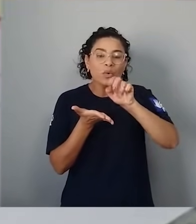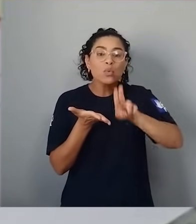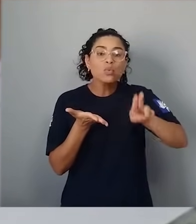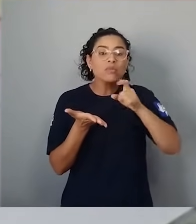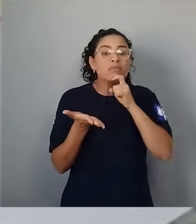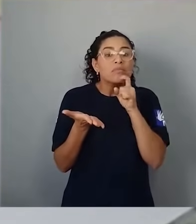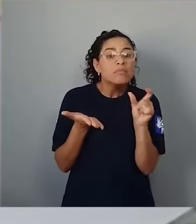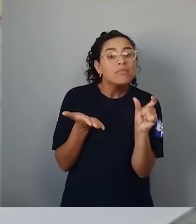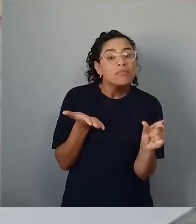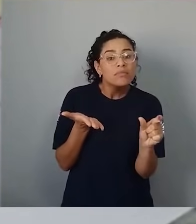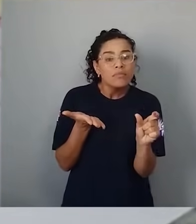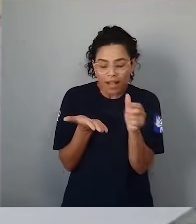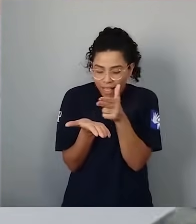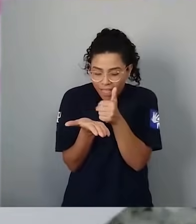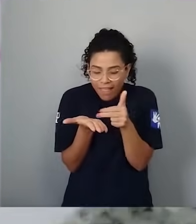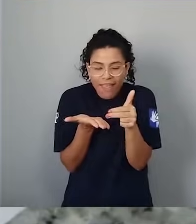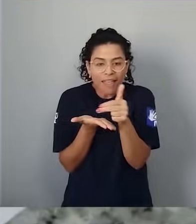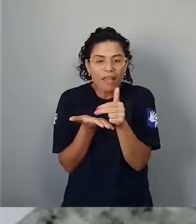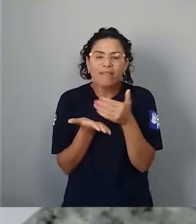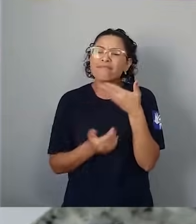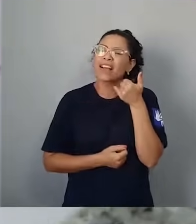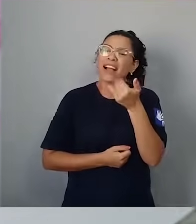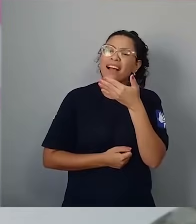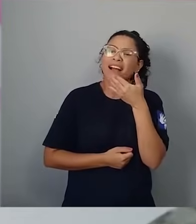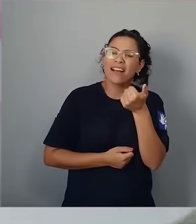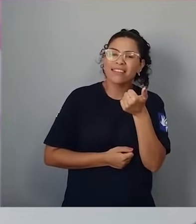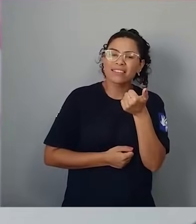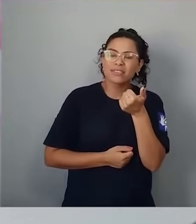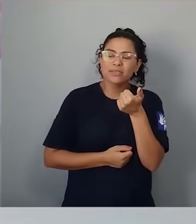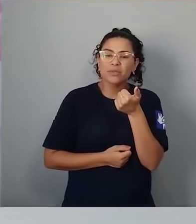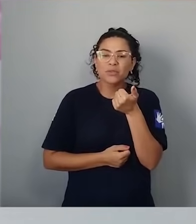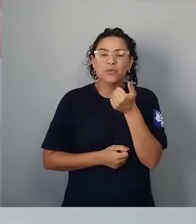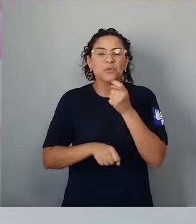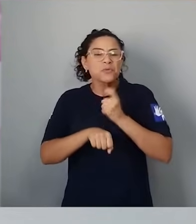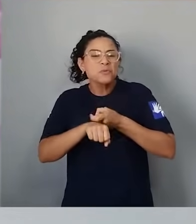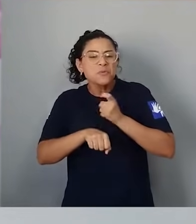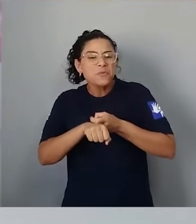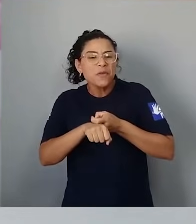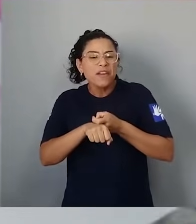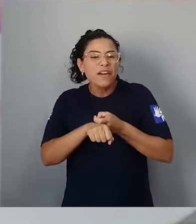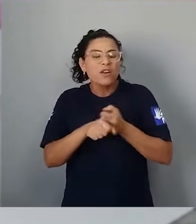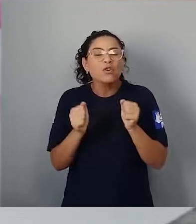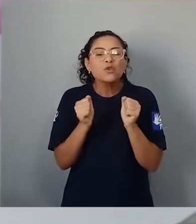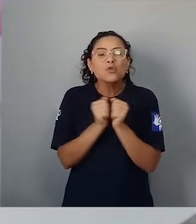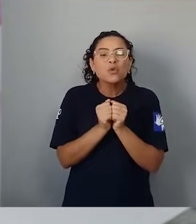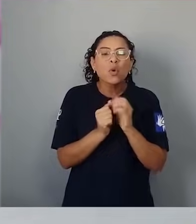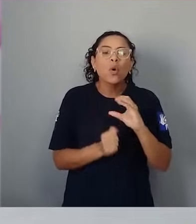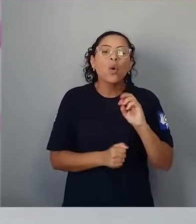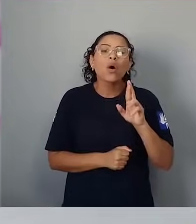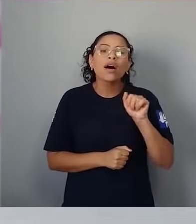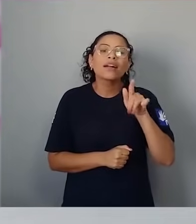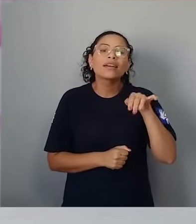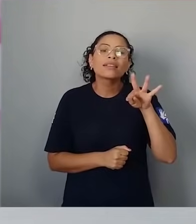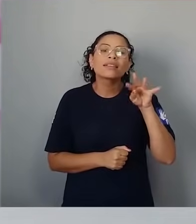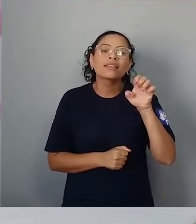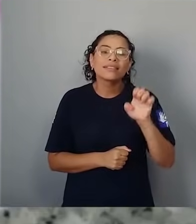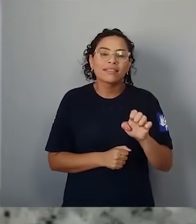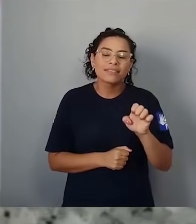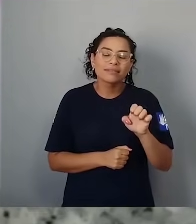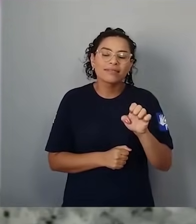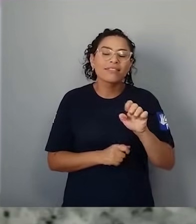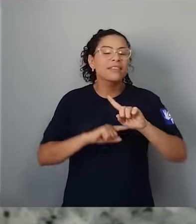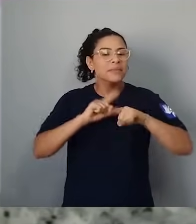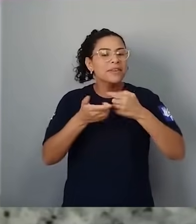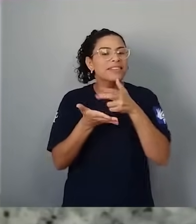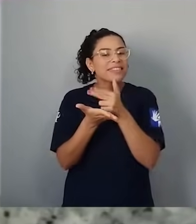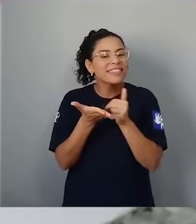só congelar água com corante e sair desenhando por aí. Esse tipo de atividade